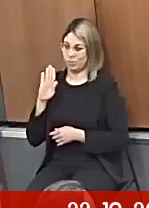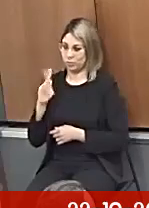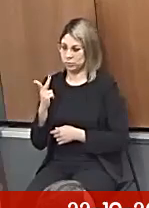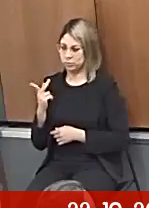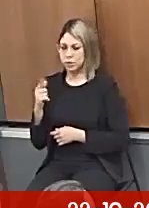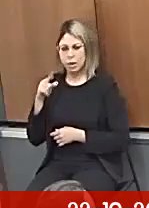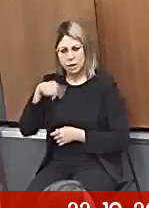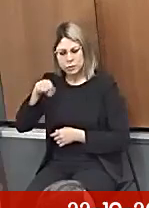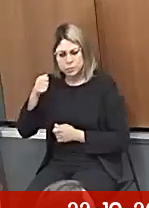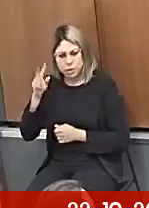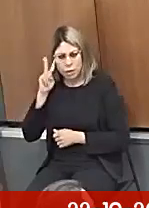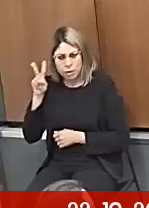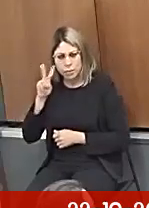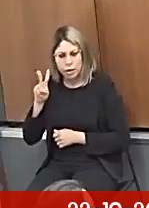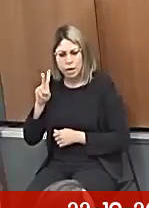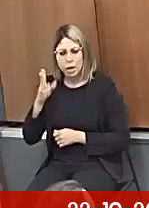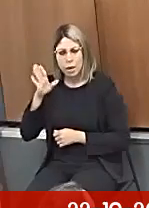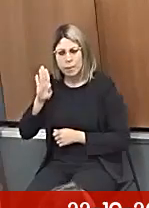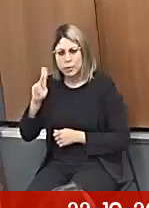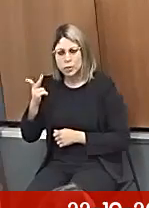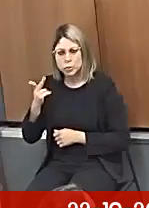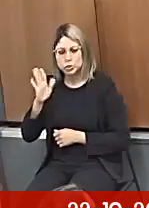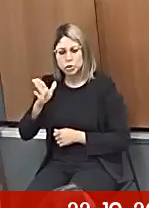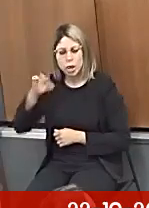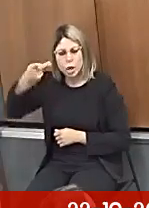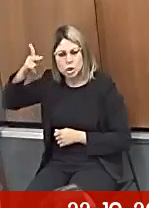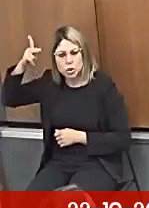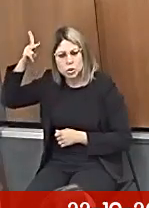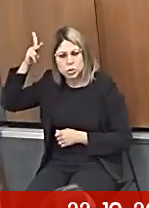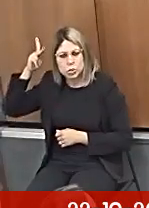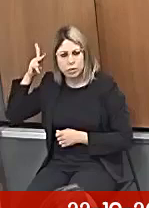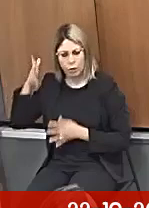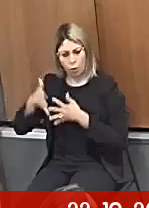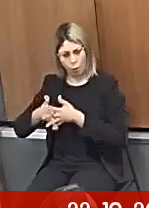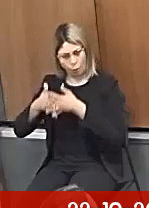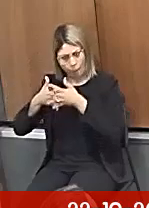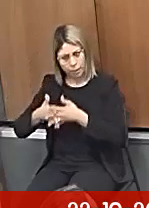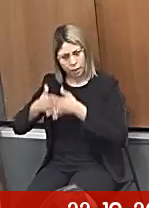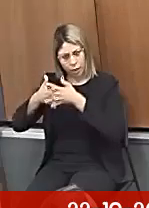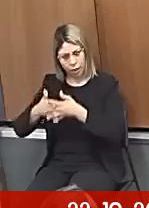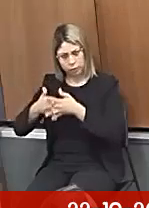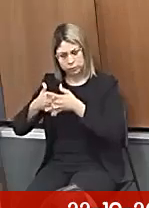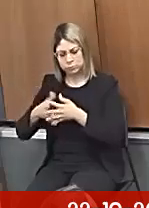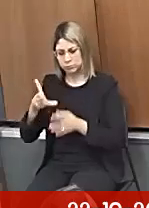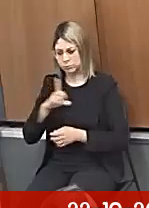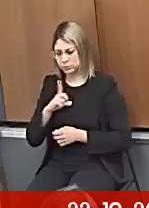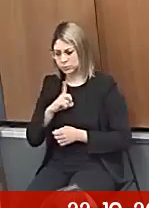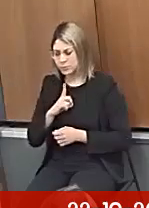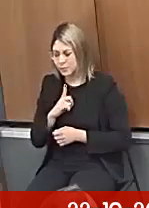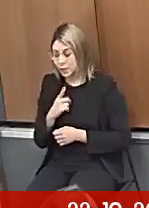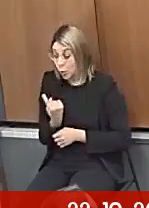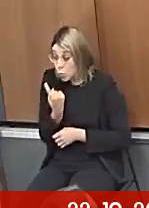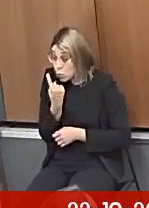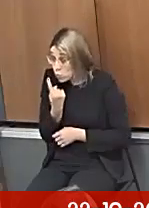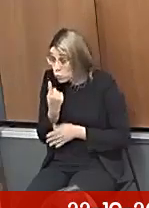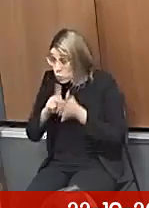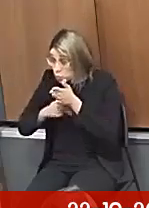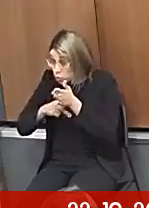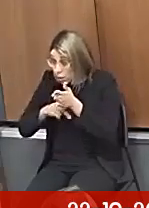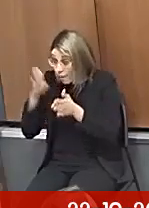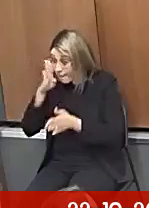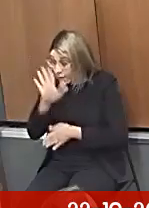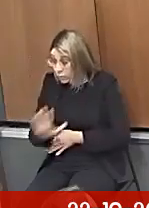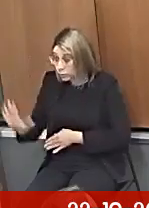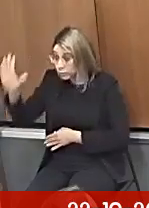Belo Horizonte tem um histórico que é muito complicado. Nós estamos falando do único sindicato do